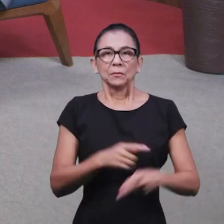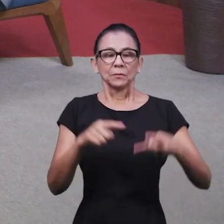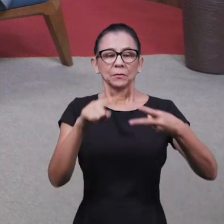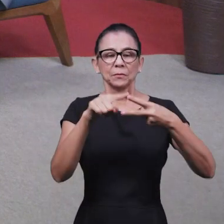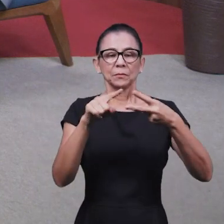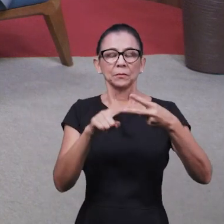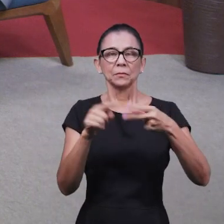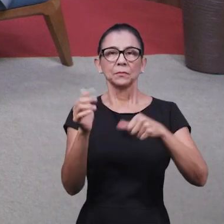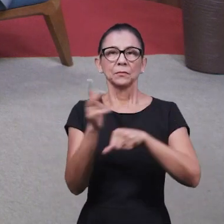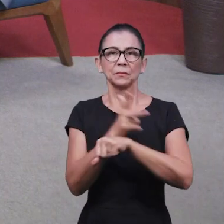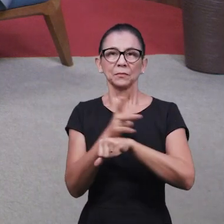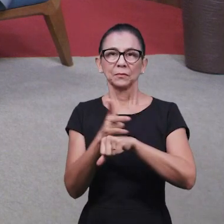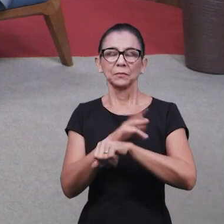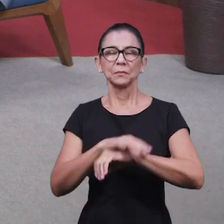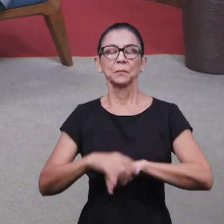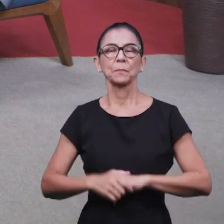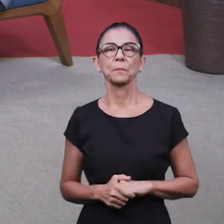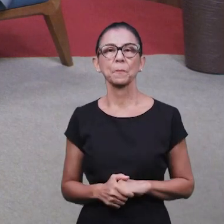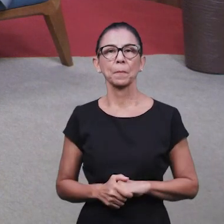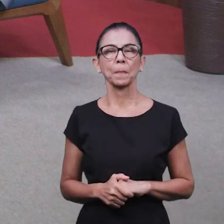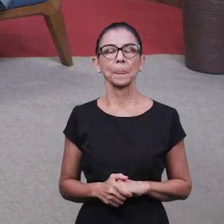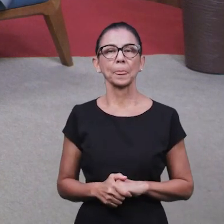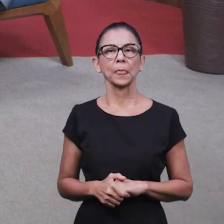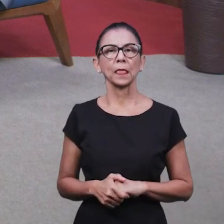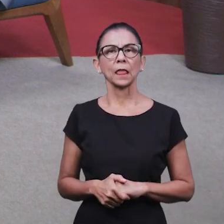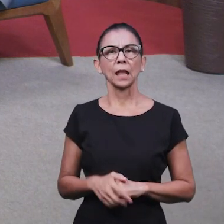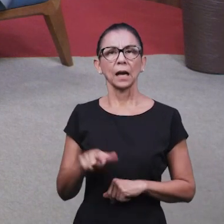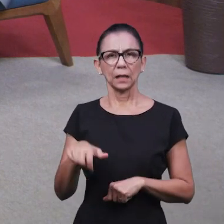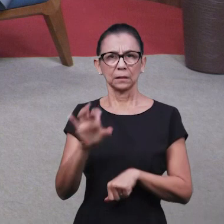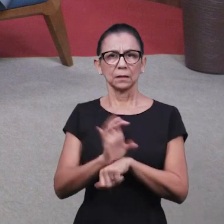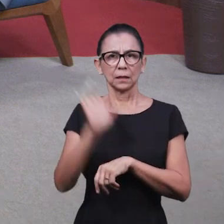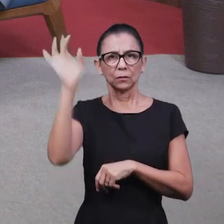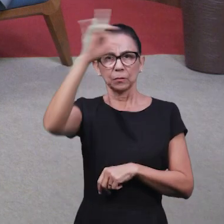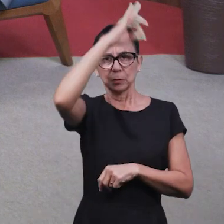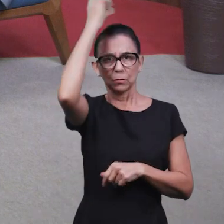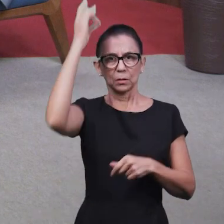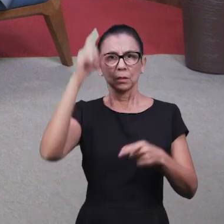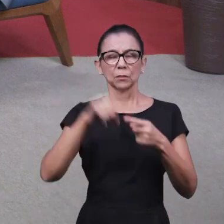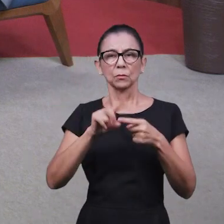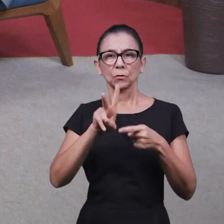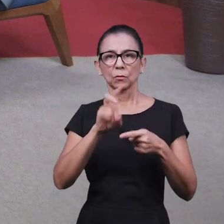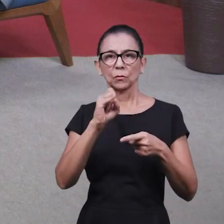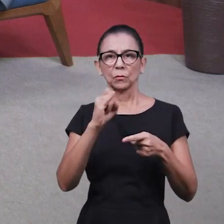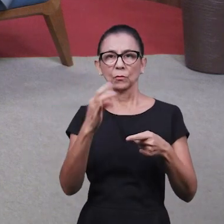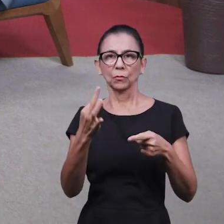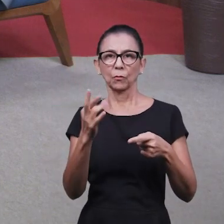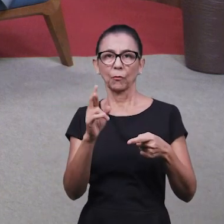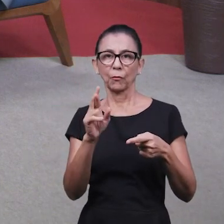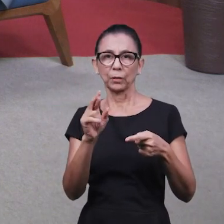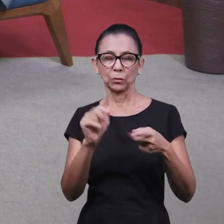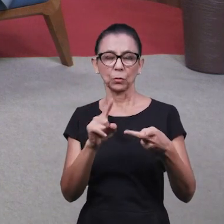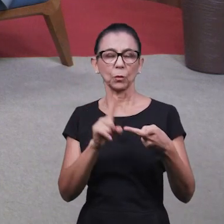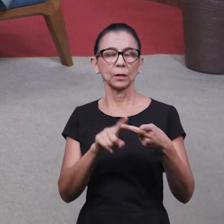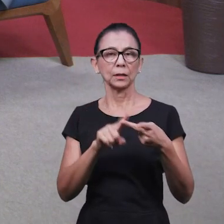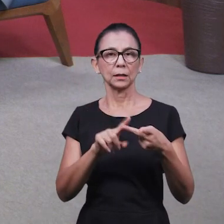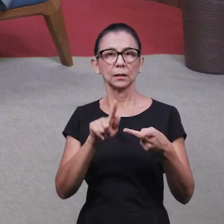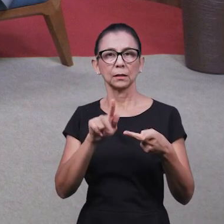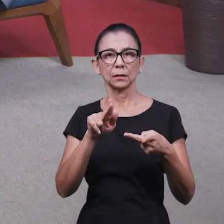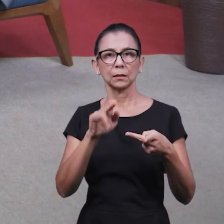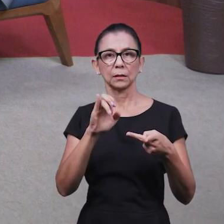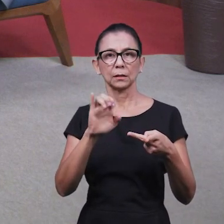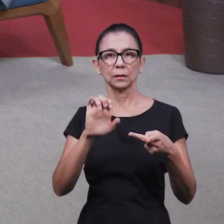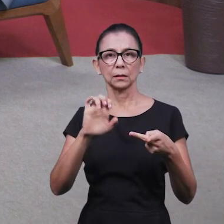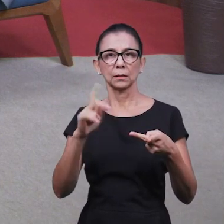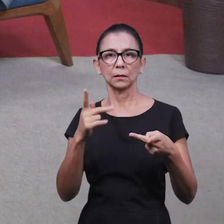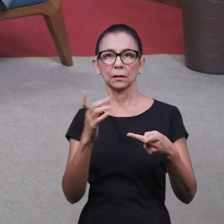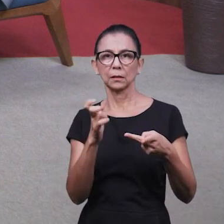pelo Vitor, da igreja de Campo Grande 1, que fica na cidade de Cariacica, no estado do Espírito Santo, e o outro pelo nosso irmão Guilherme, que é da